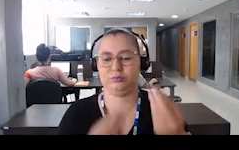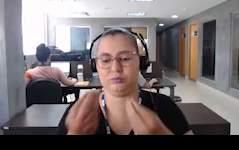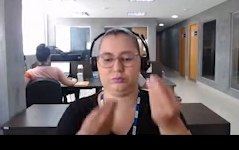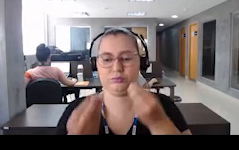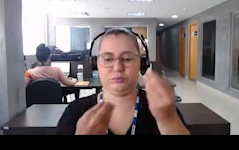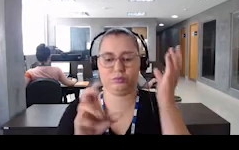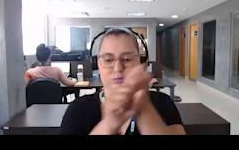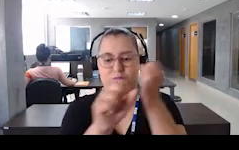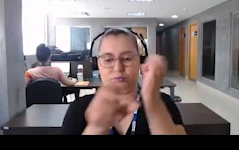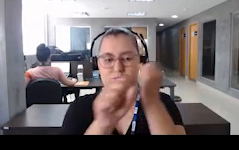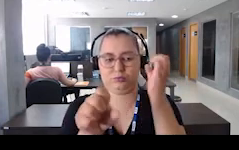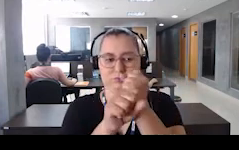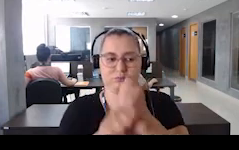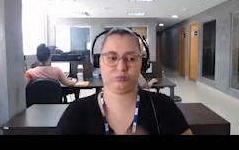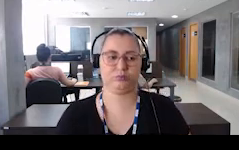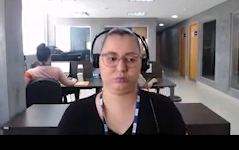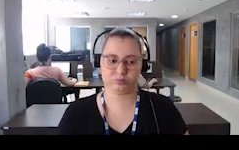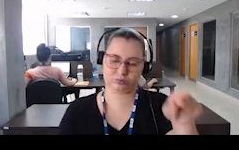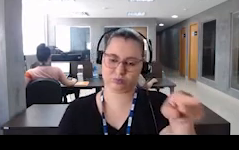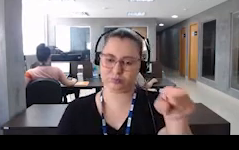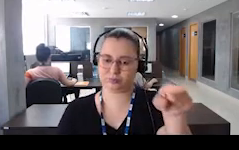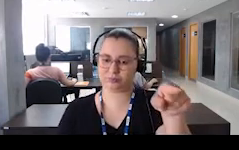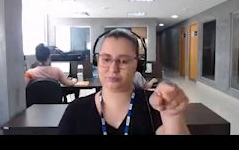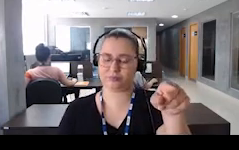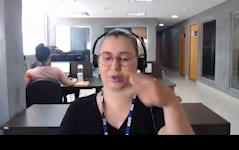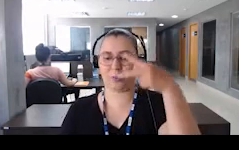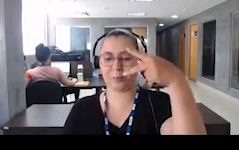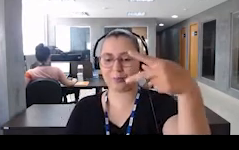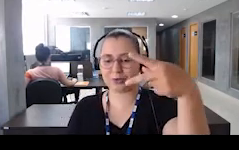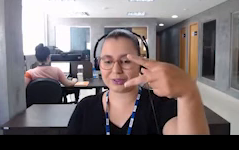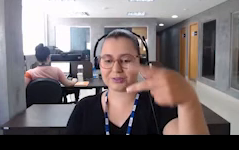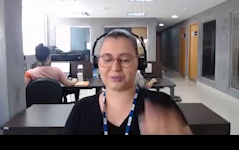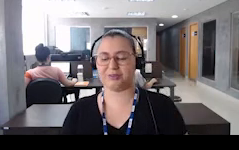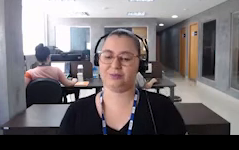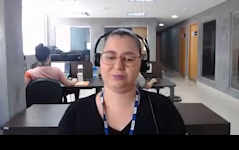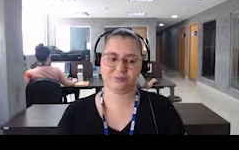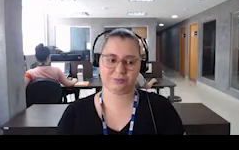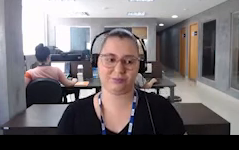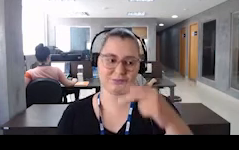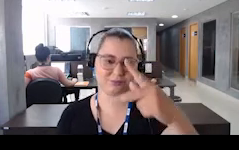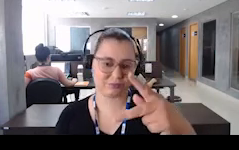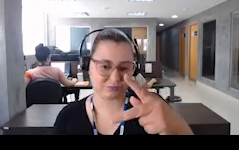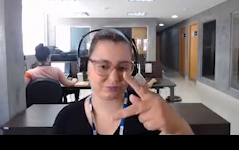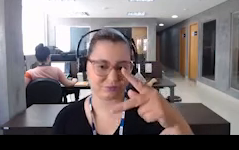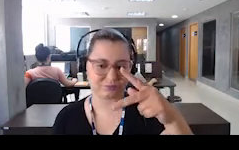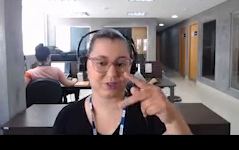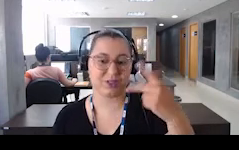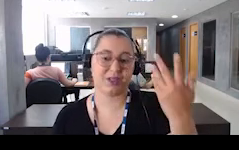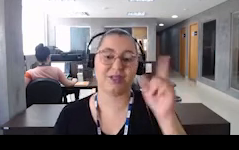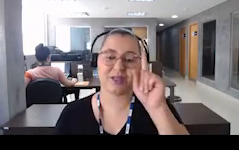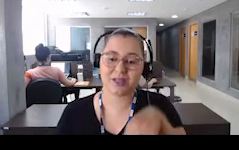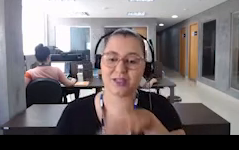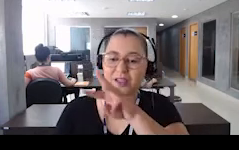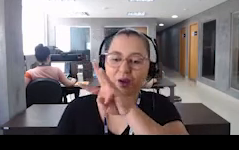que calcula, né? Então vamos pegar aqui a fórmula da potência, né? Porque é uma outra grandeza. A unidade dela é o